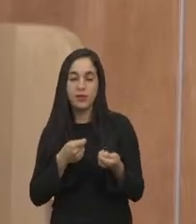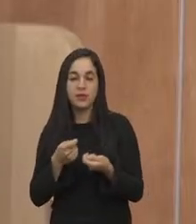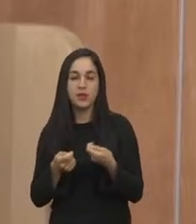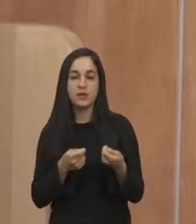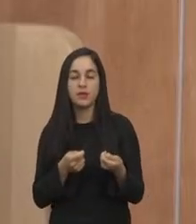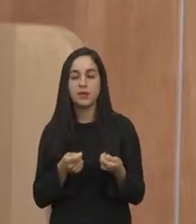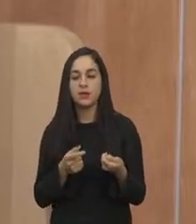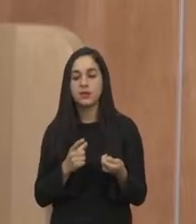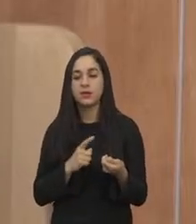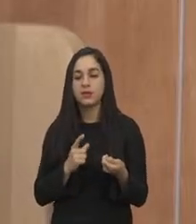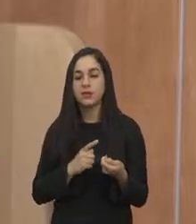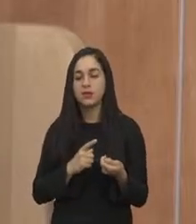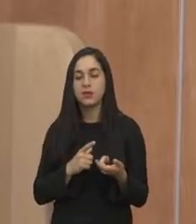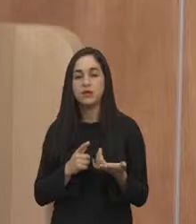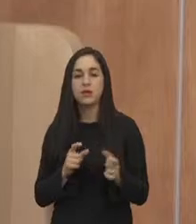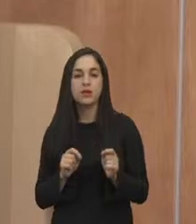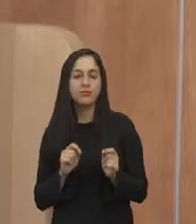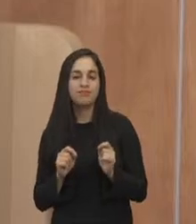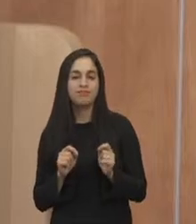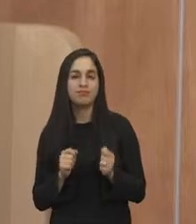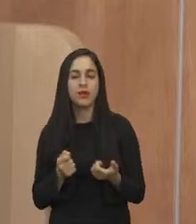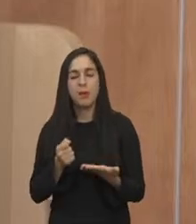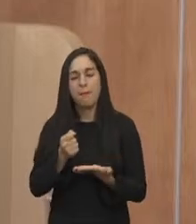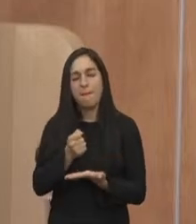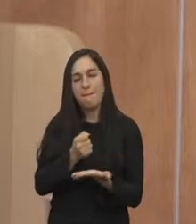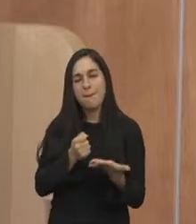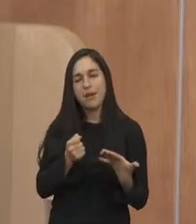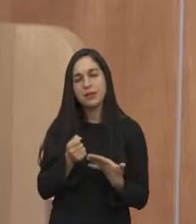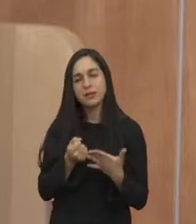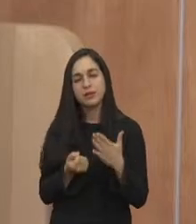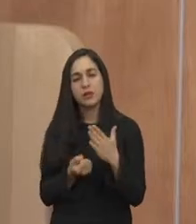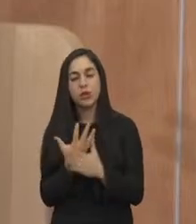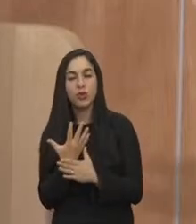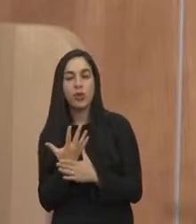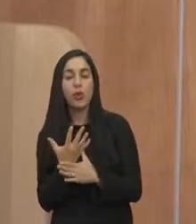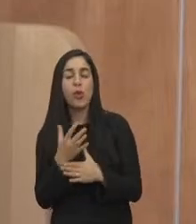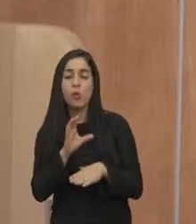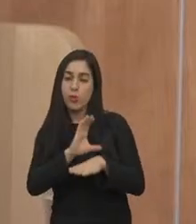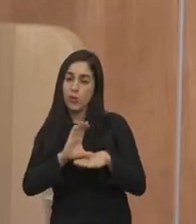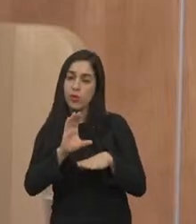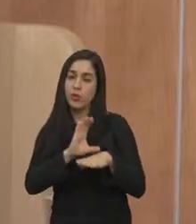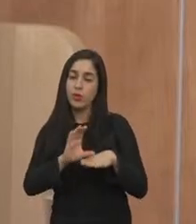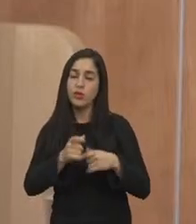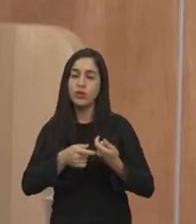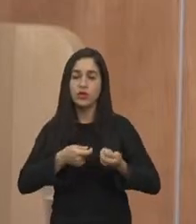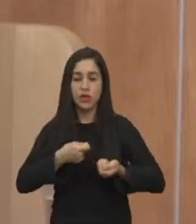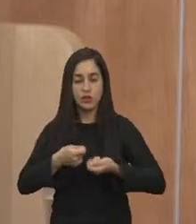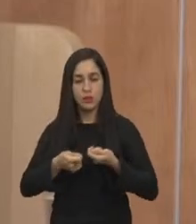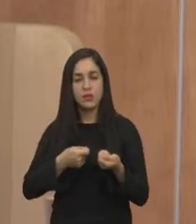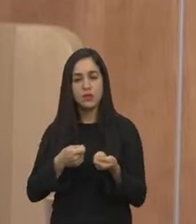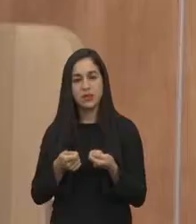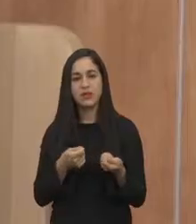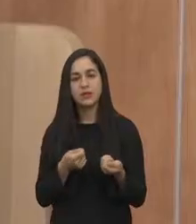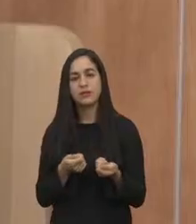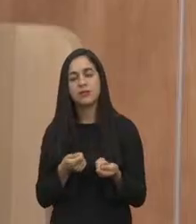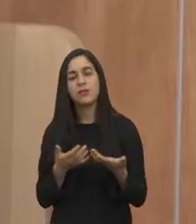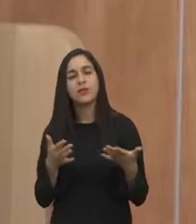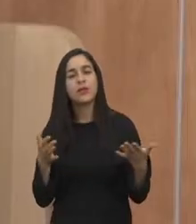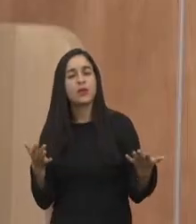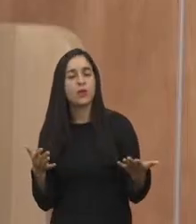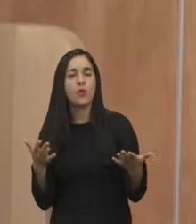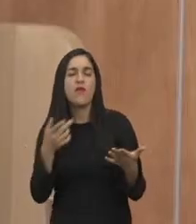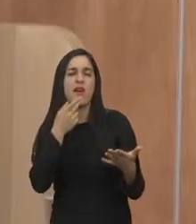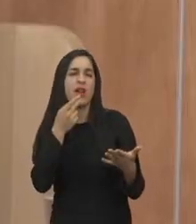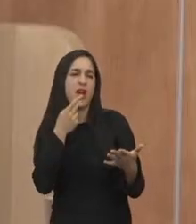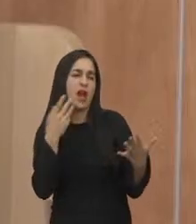produção, que foi uma base montada para o curso de administração, entendeu? E aí, quando você fala